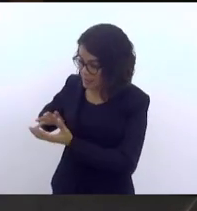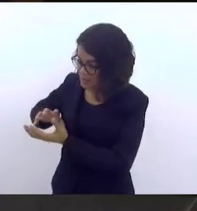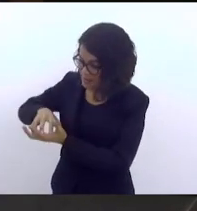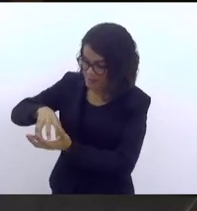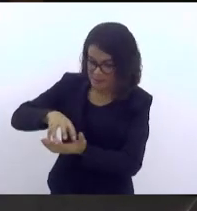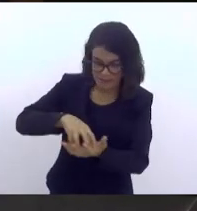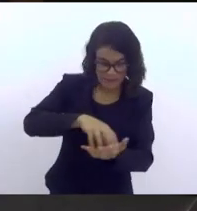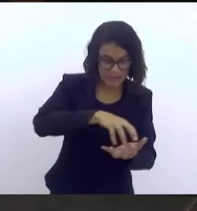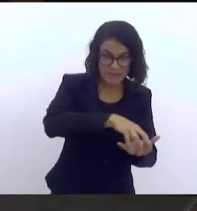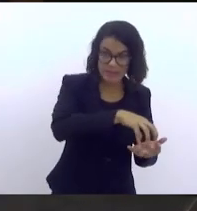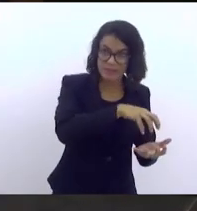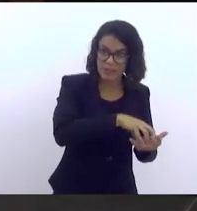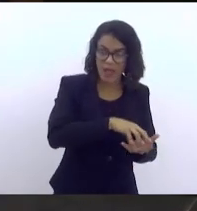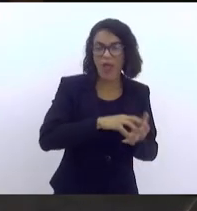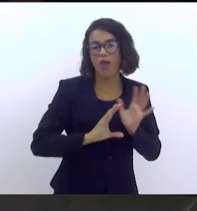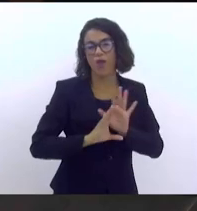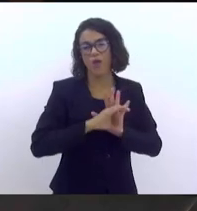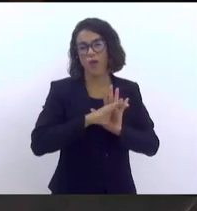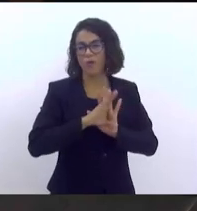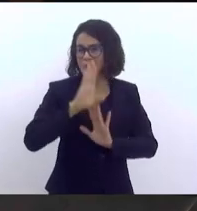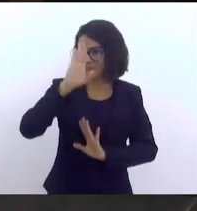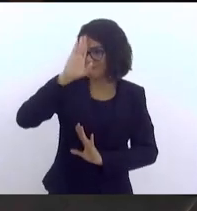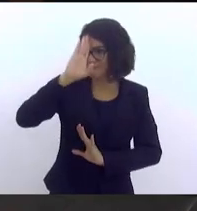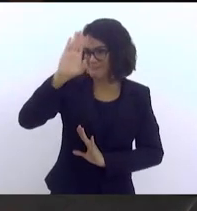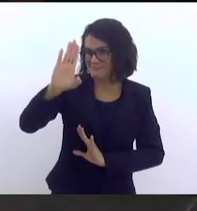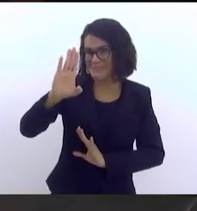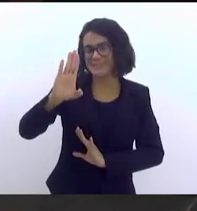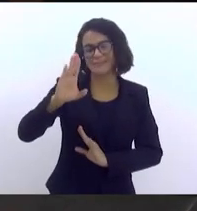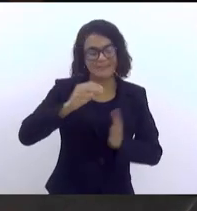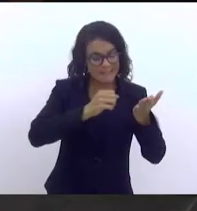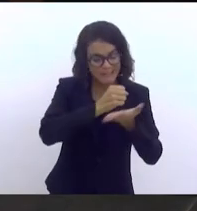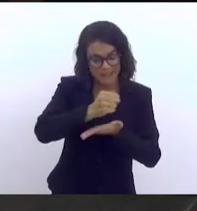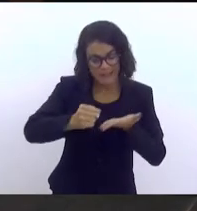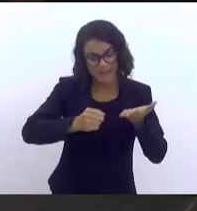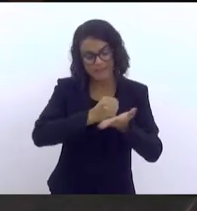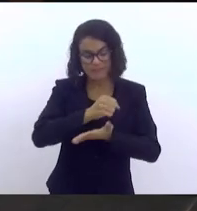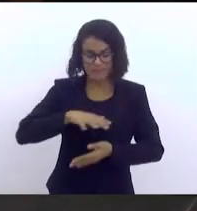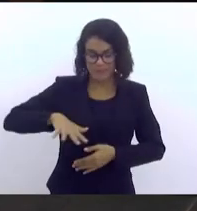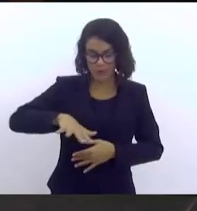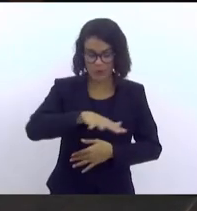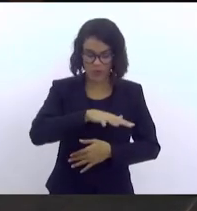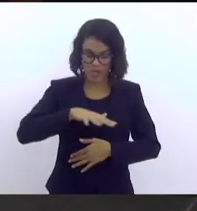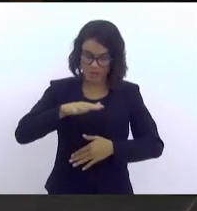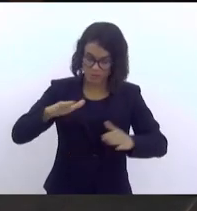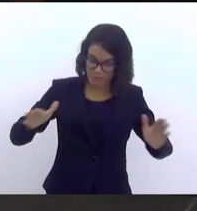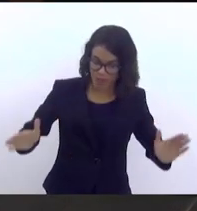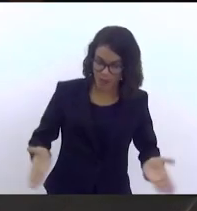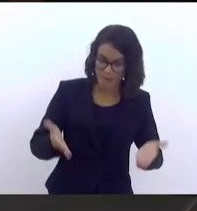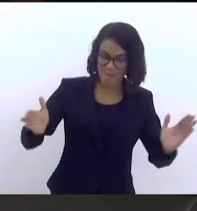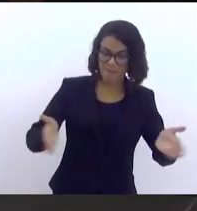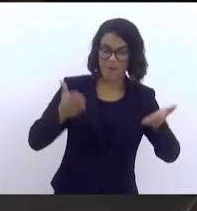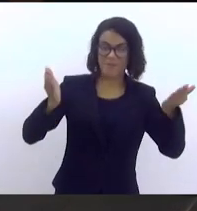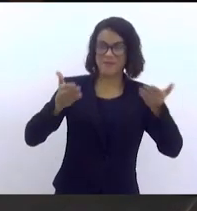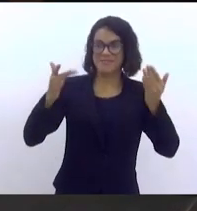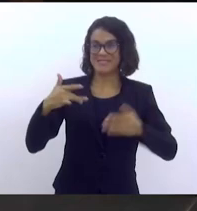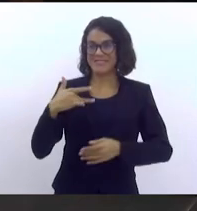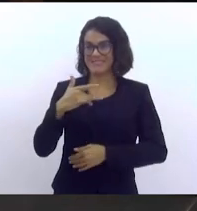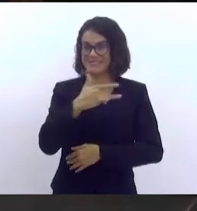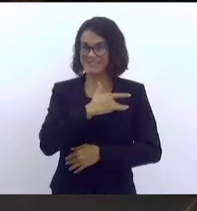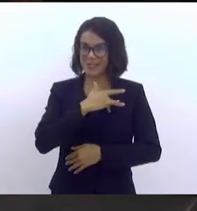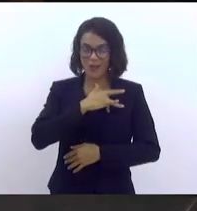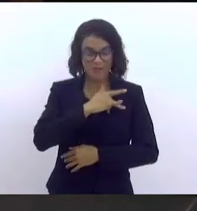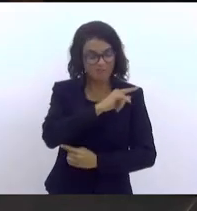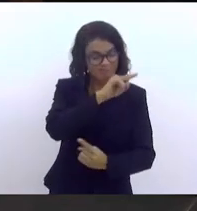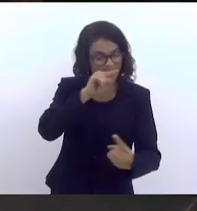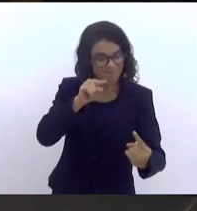ela é um dos conceitos chave um dos fundamentos do campo da promoção da Saúde um